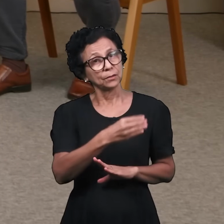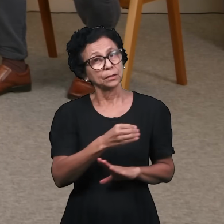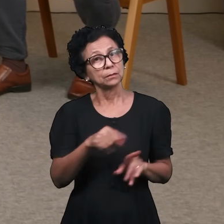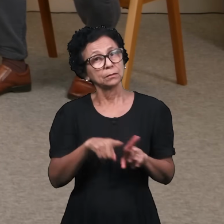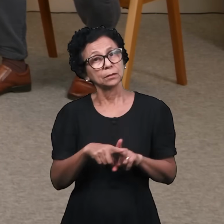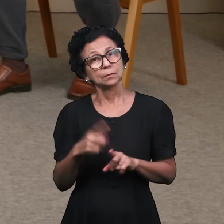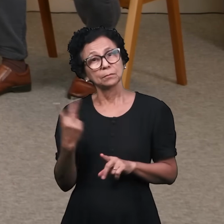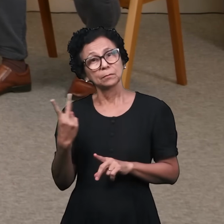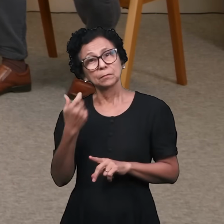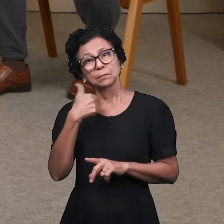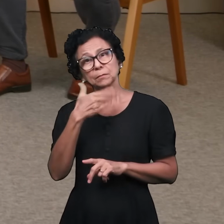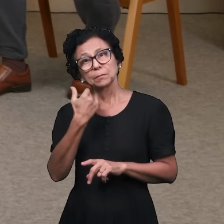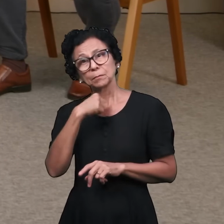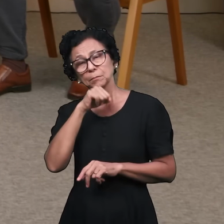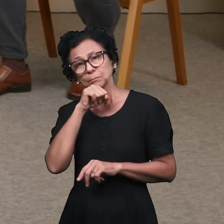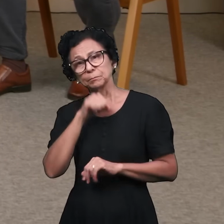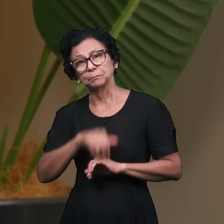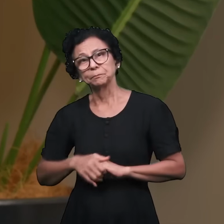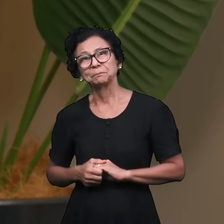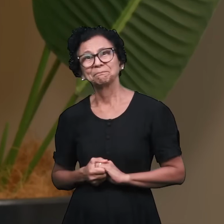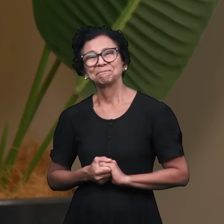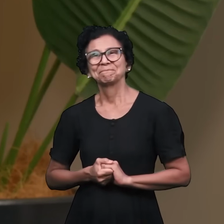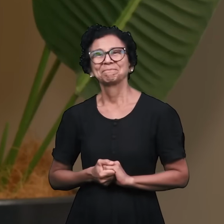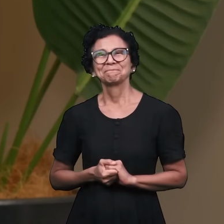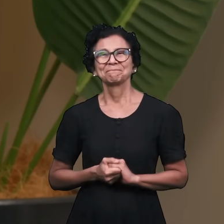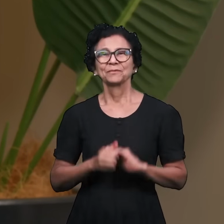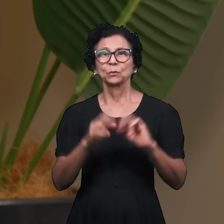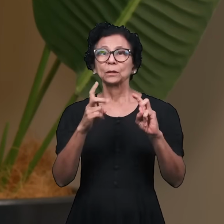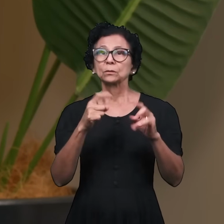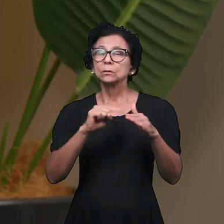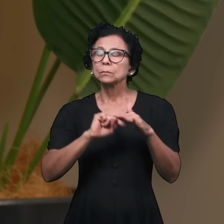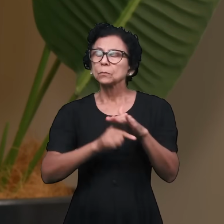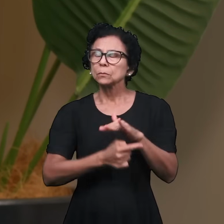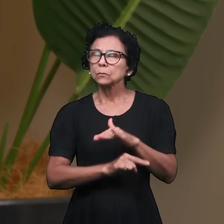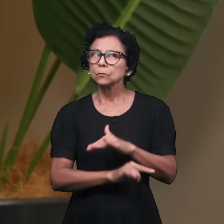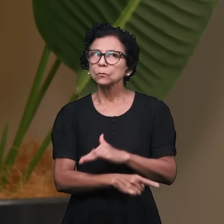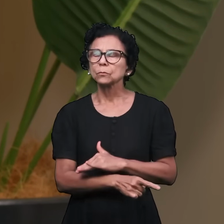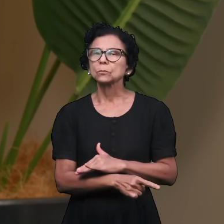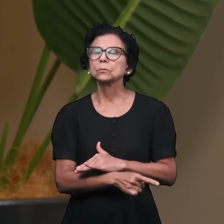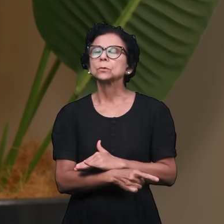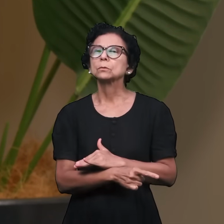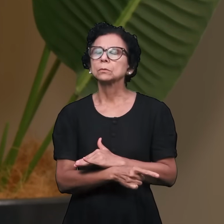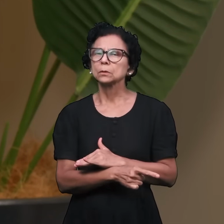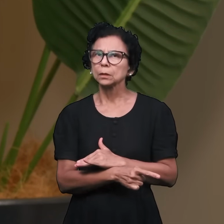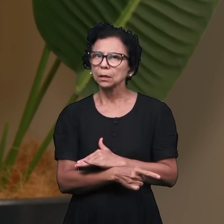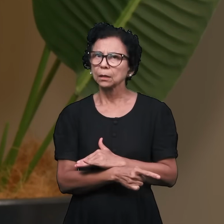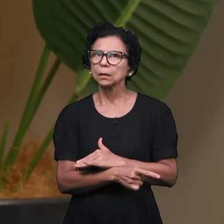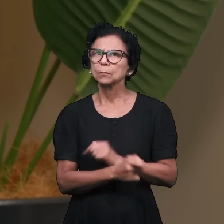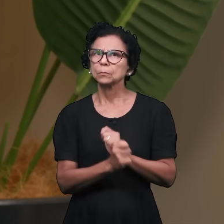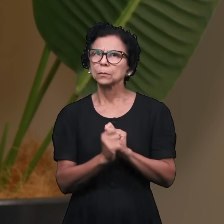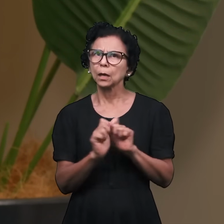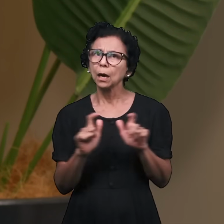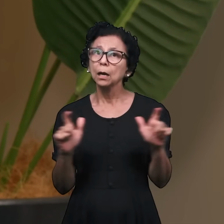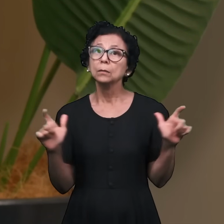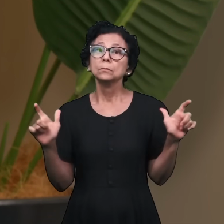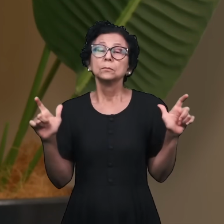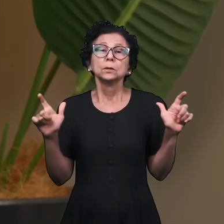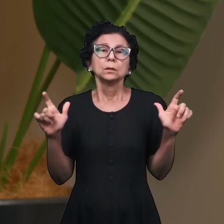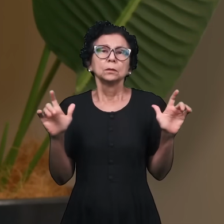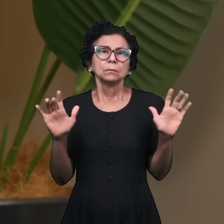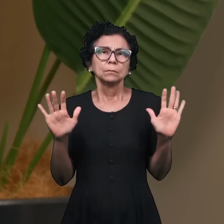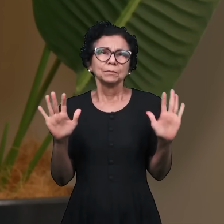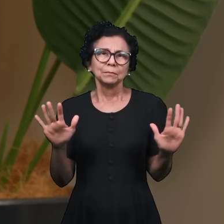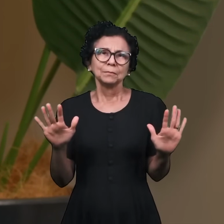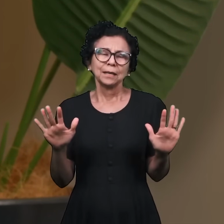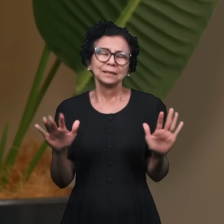pais. Nós vamos finalizar. O assunto ele é vasto, ele é profundo. É claro, nós não vamos